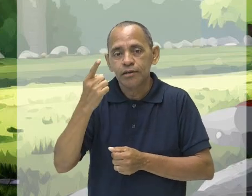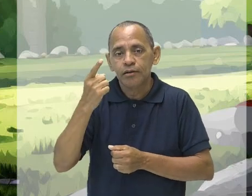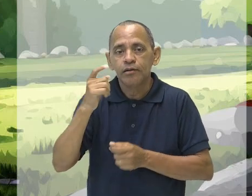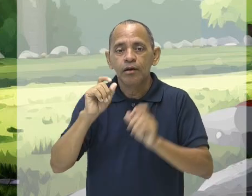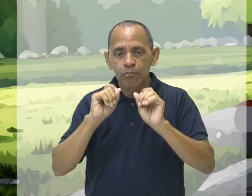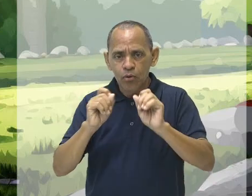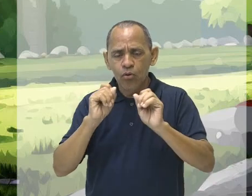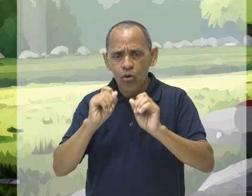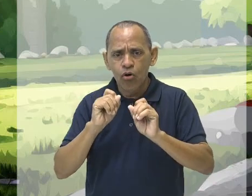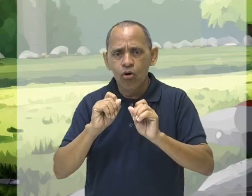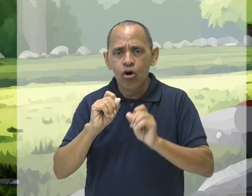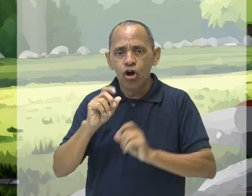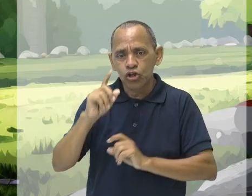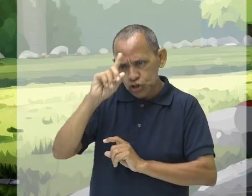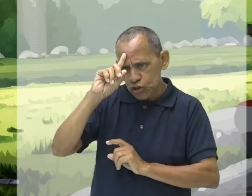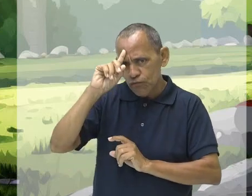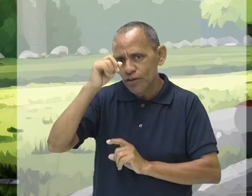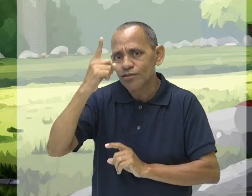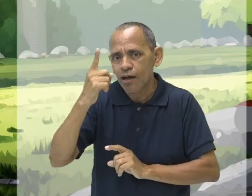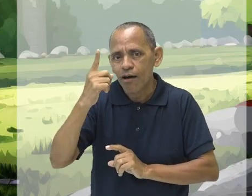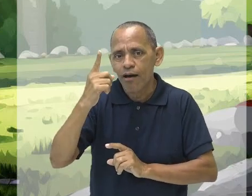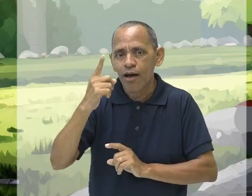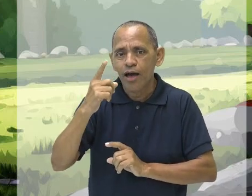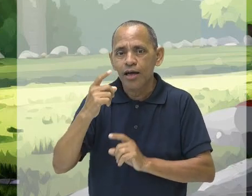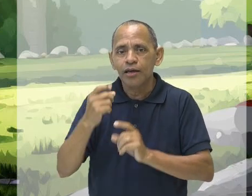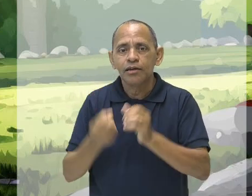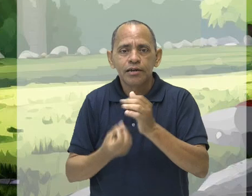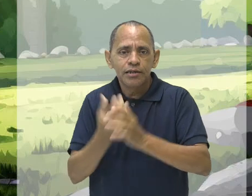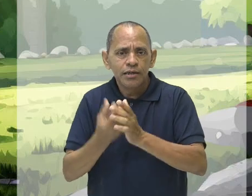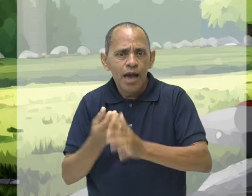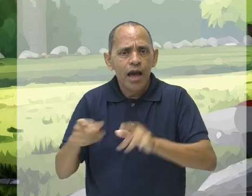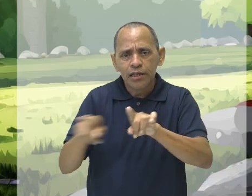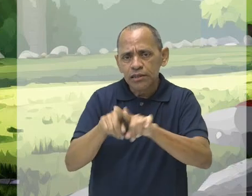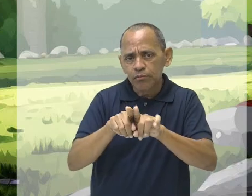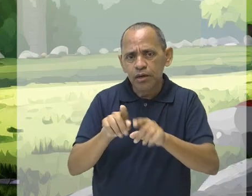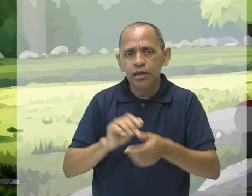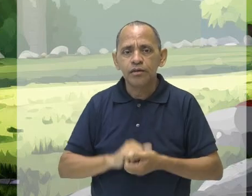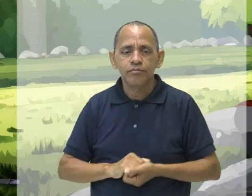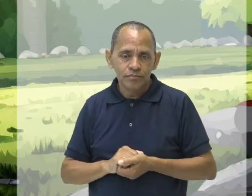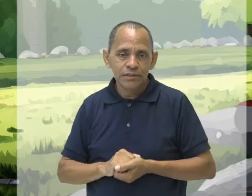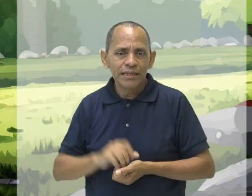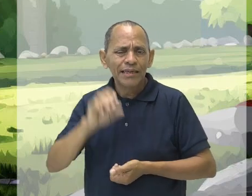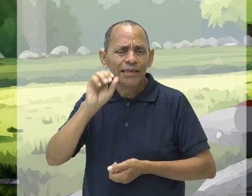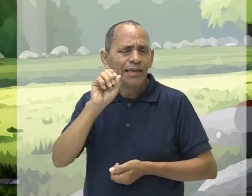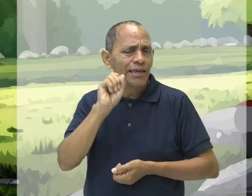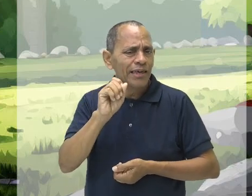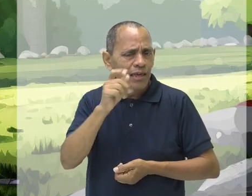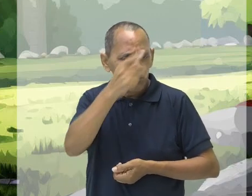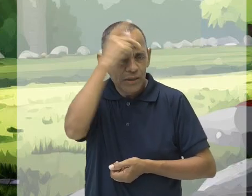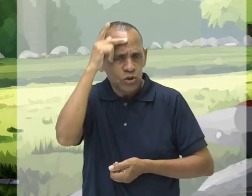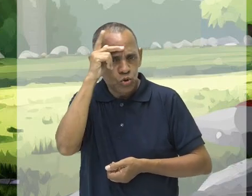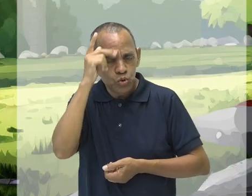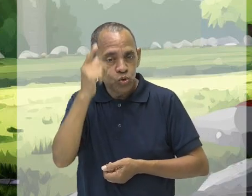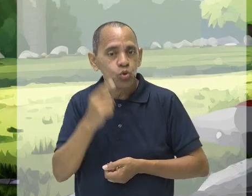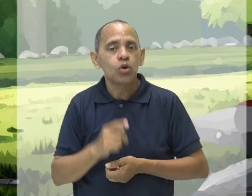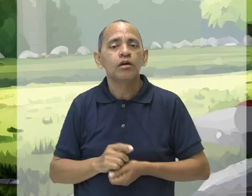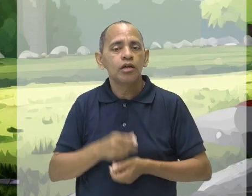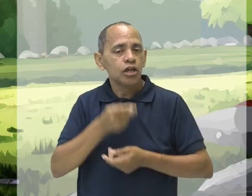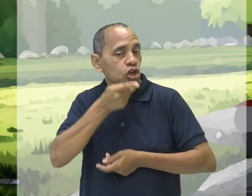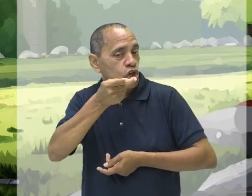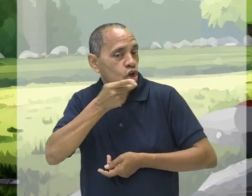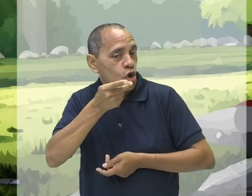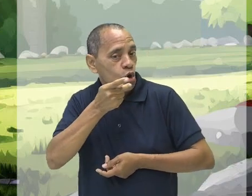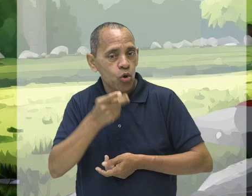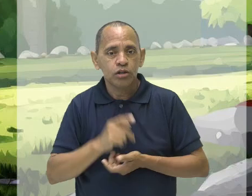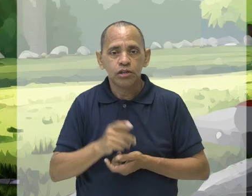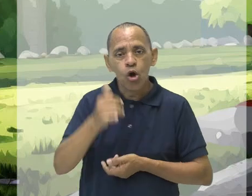gente pode inventar. Vocês já não ouviram aquele famoso ditado, quem conta um conto aumenta um ponto, ou seja, sempre nós vamos ter aí algo